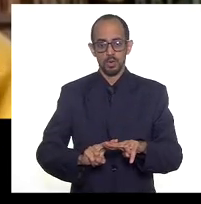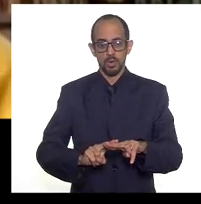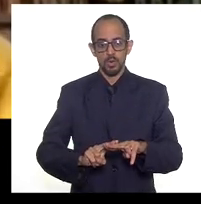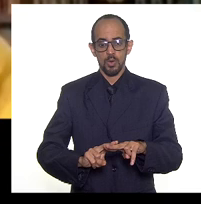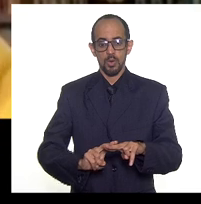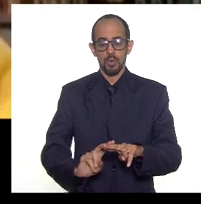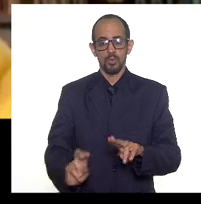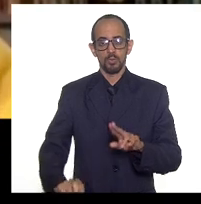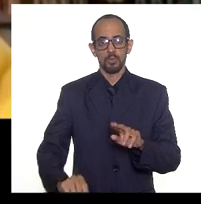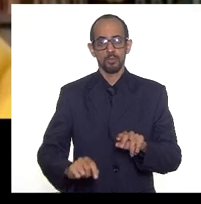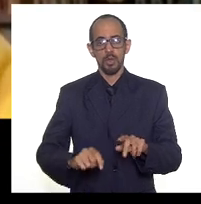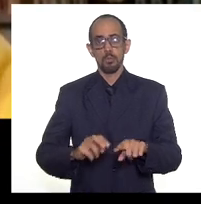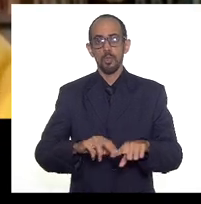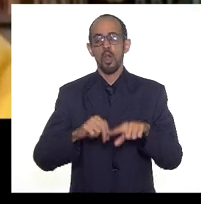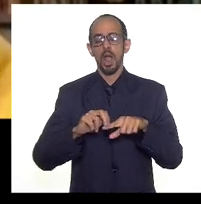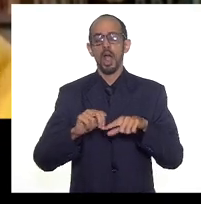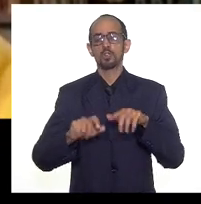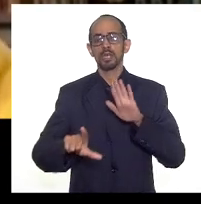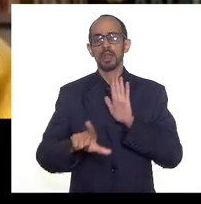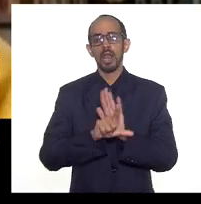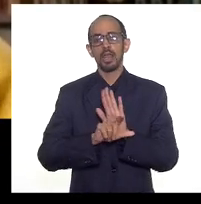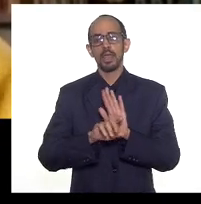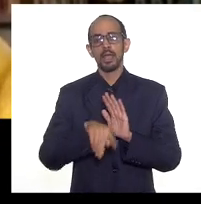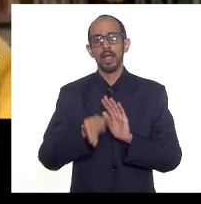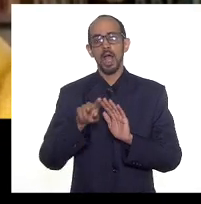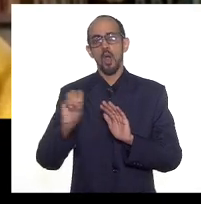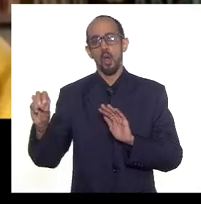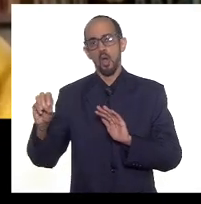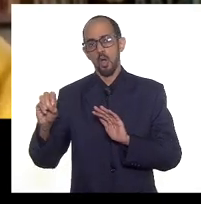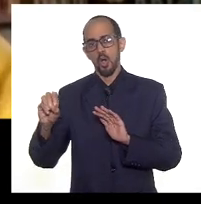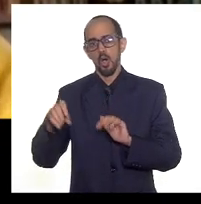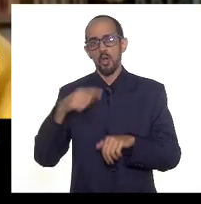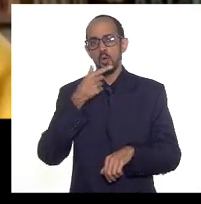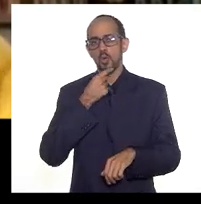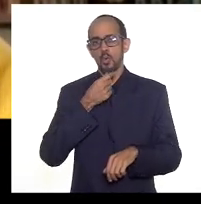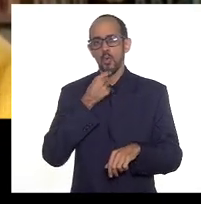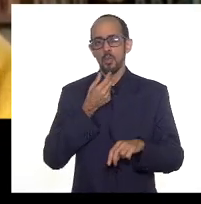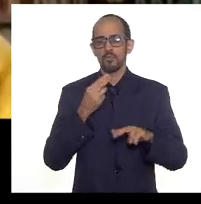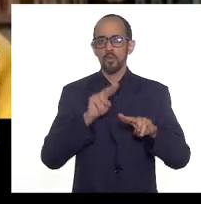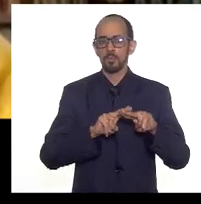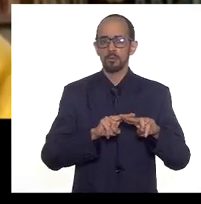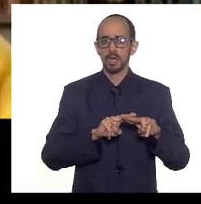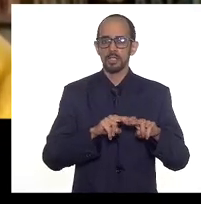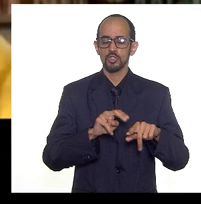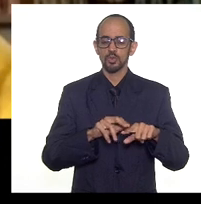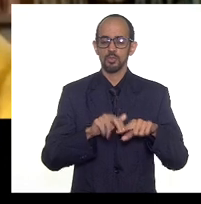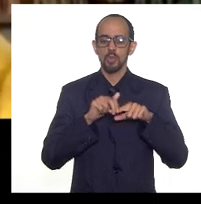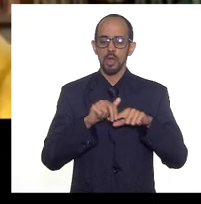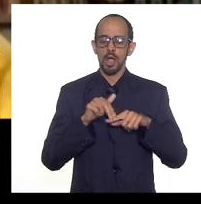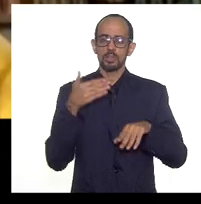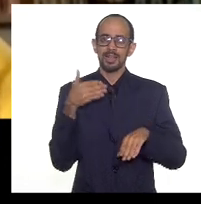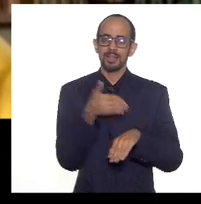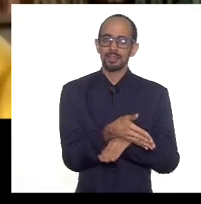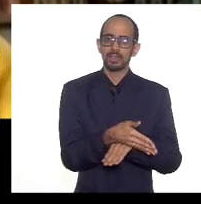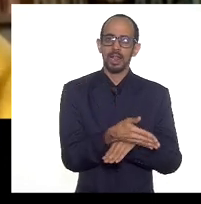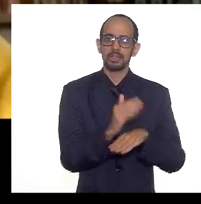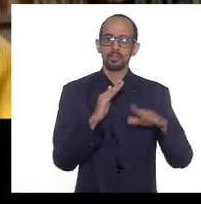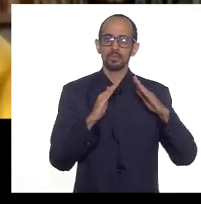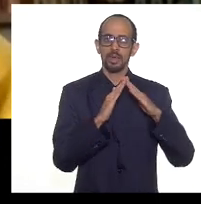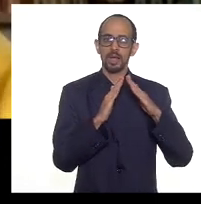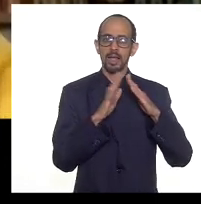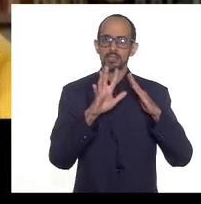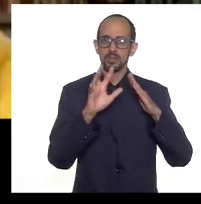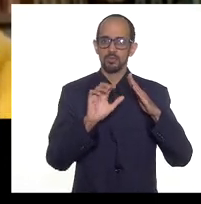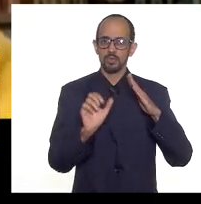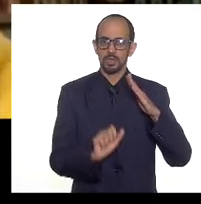Caó, finalmente. Um homem foi preso pela invasão, pela depredação de um centro de Umbanda,